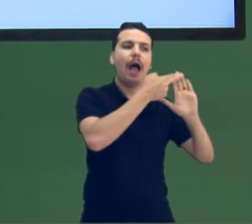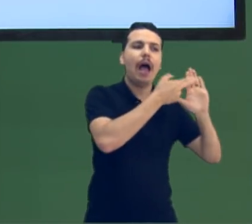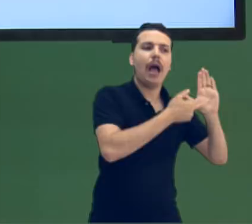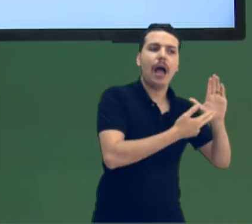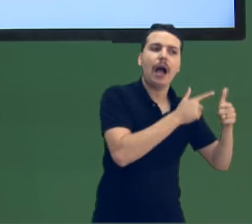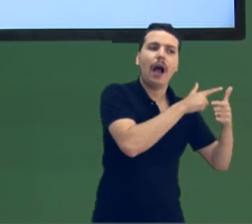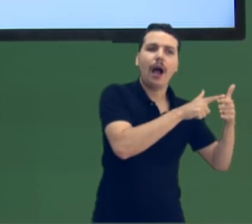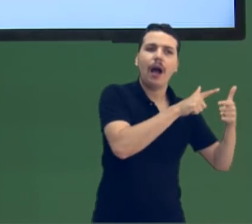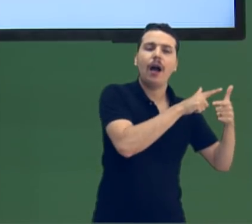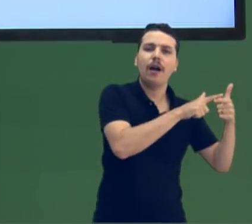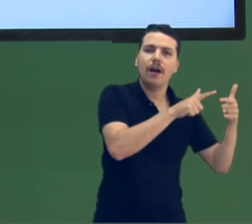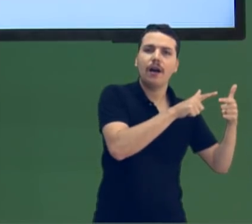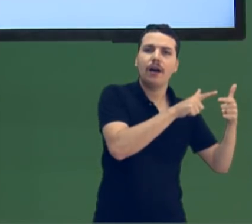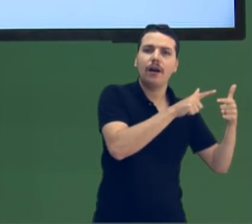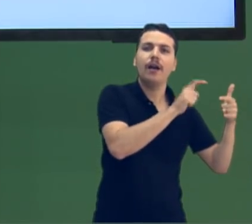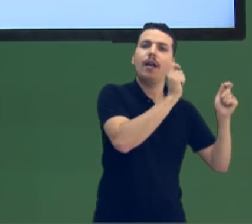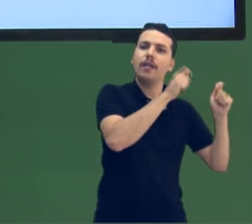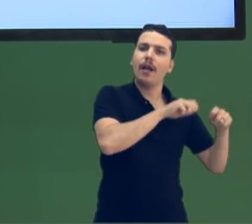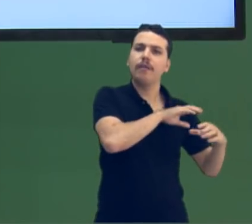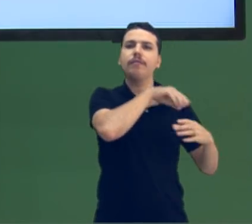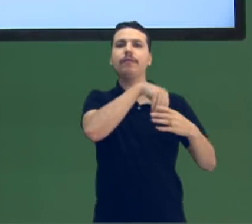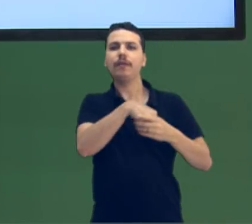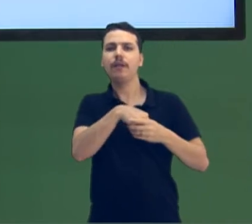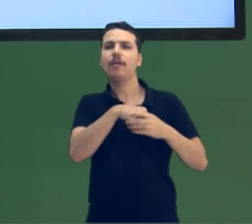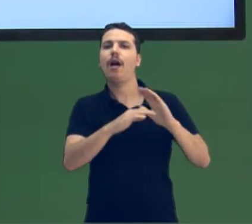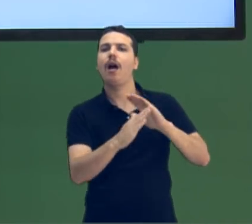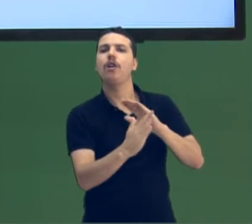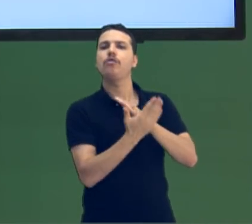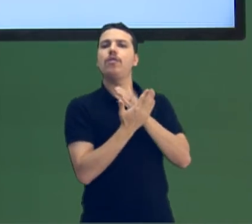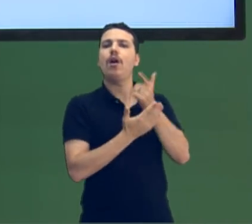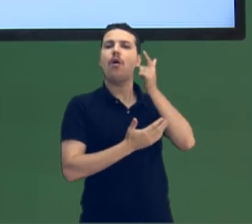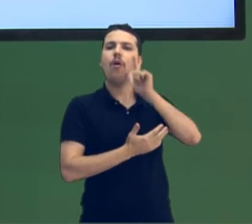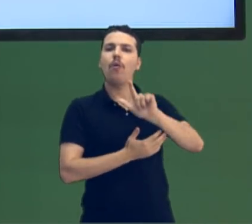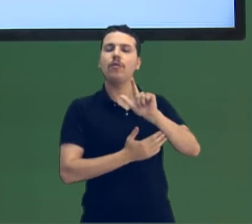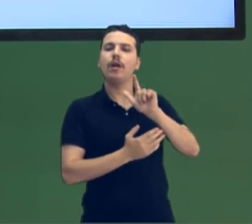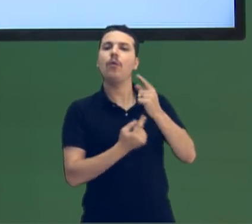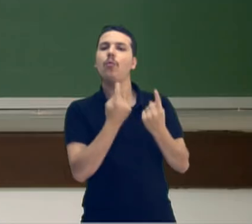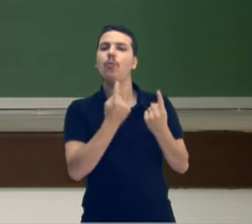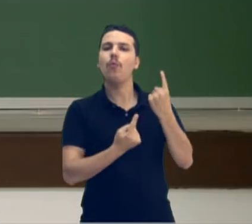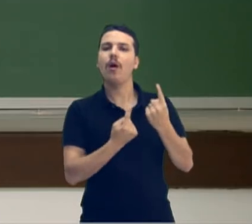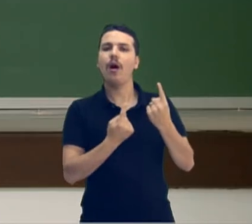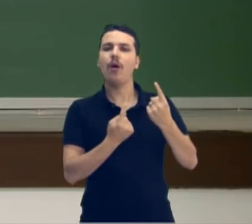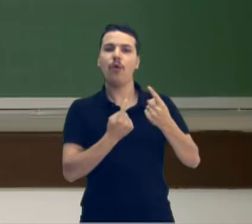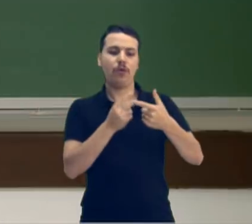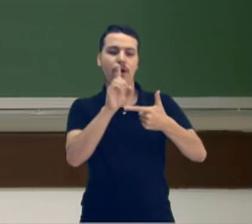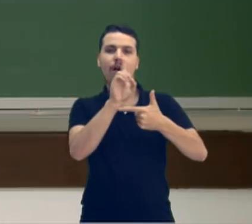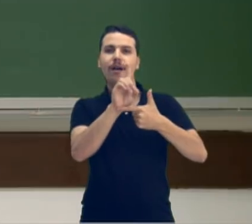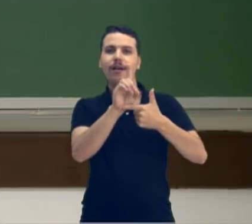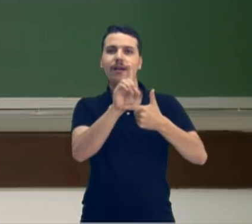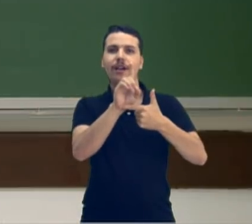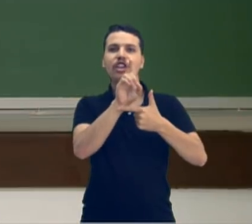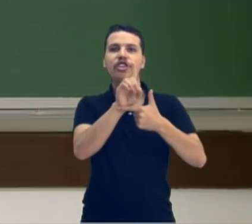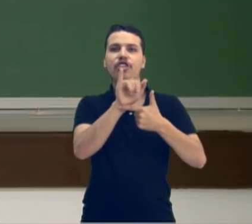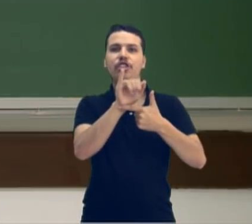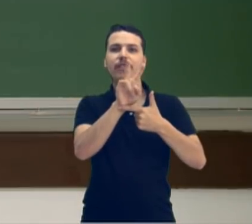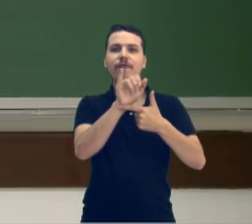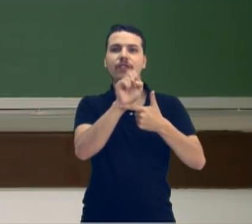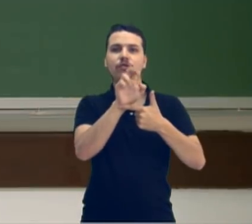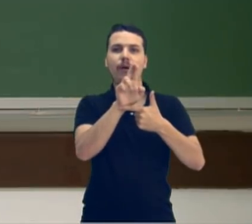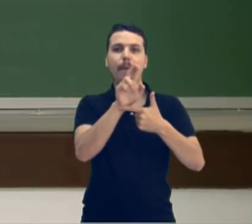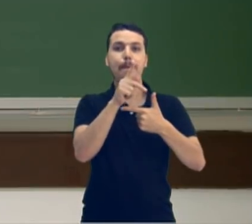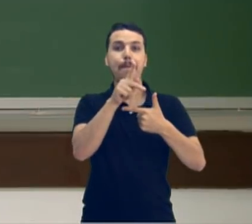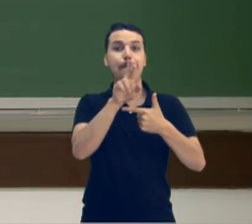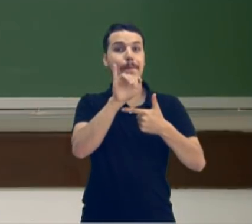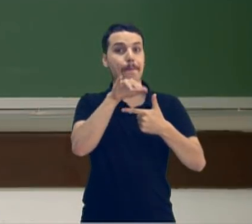de divisibilidade para me ajudar a ver qual é o divisor primo que eu vou continuar essa divisão.